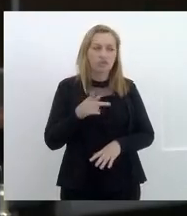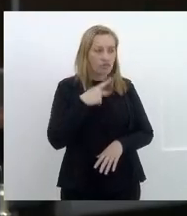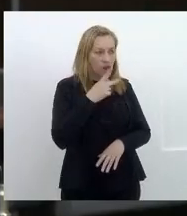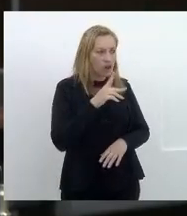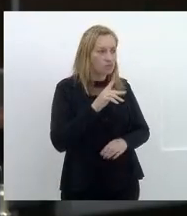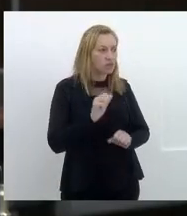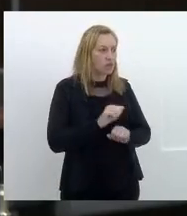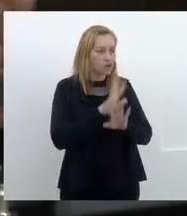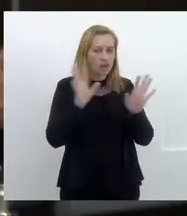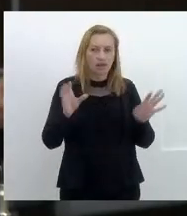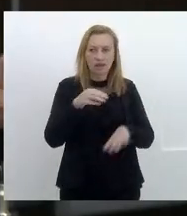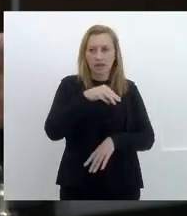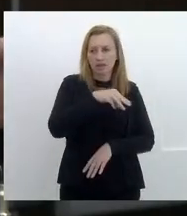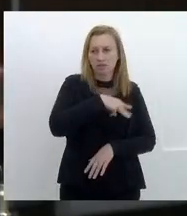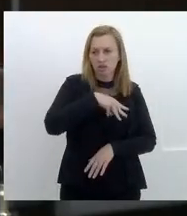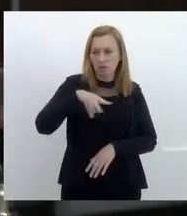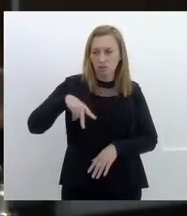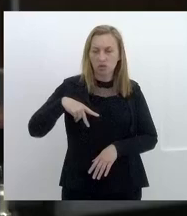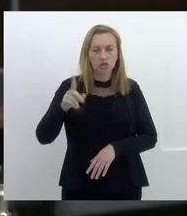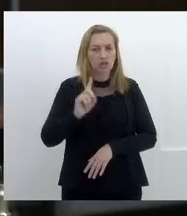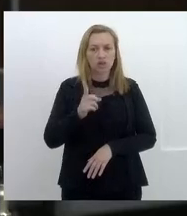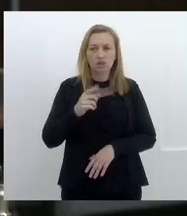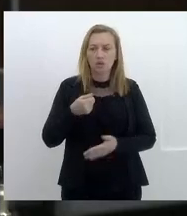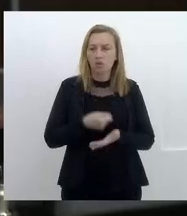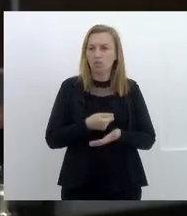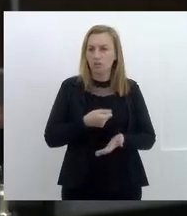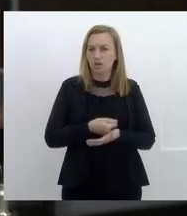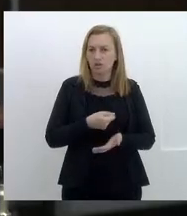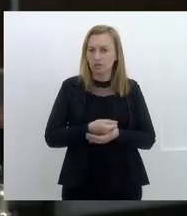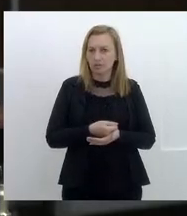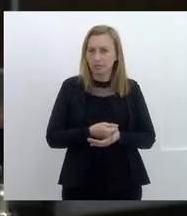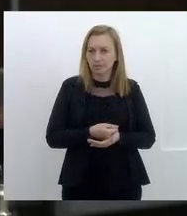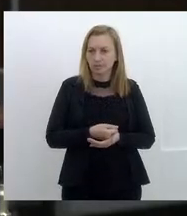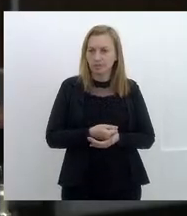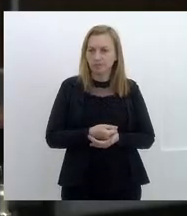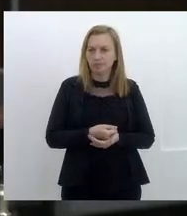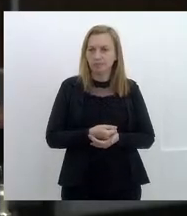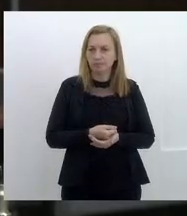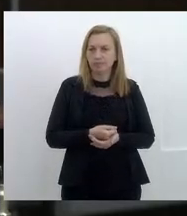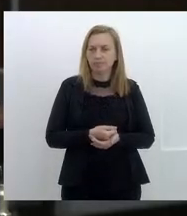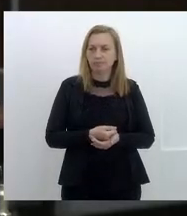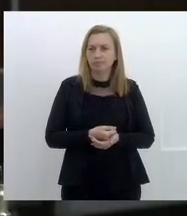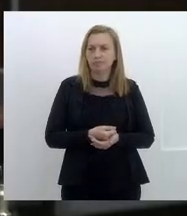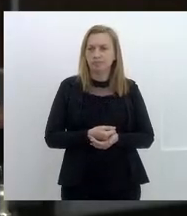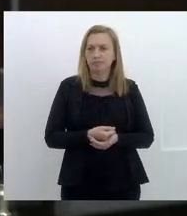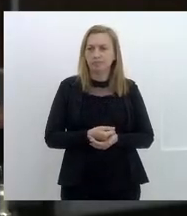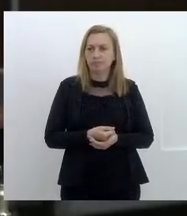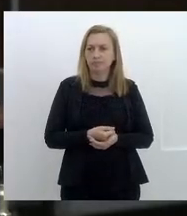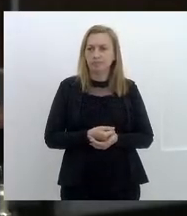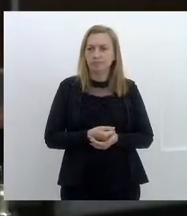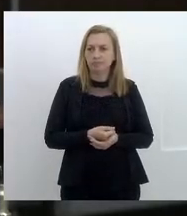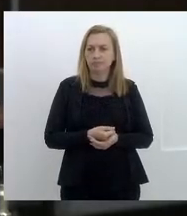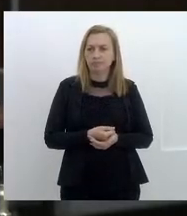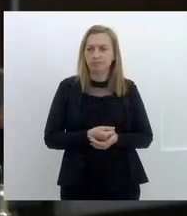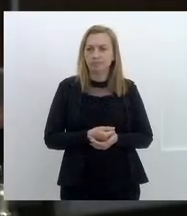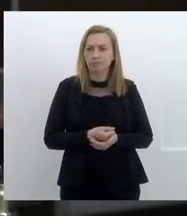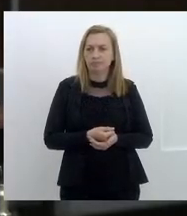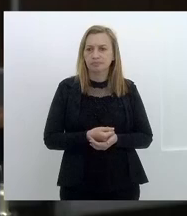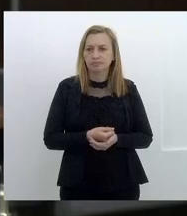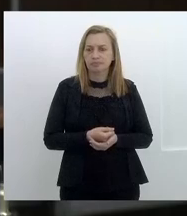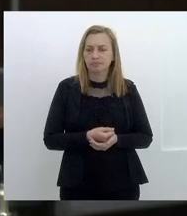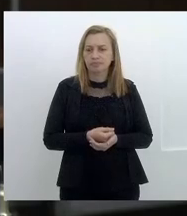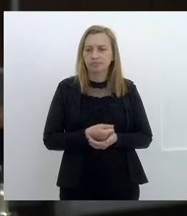que ela não obriga os entes subnacionais a fazer a replicação